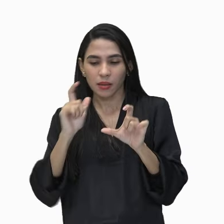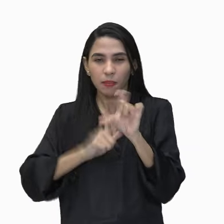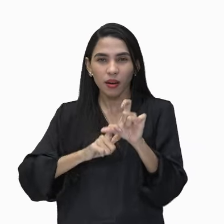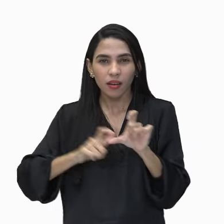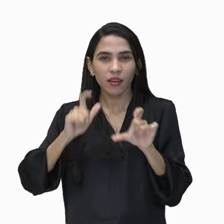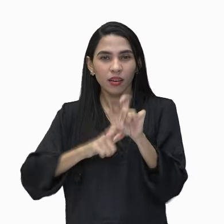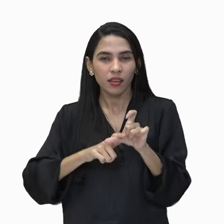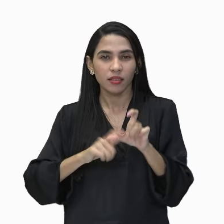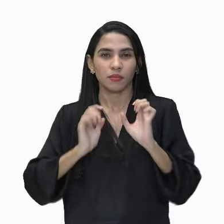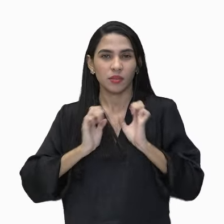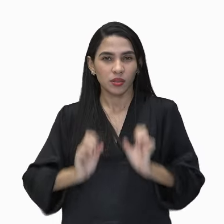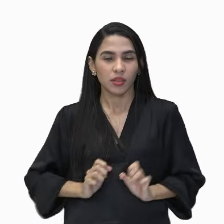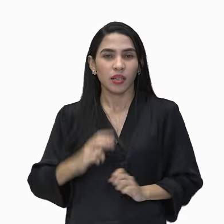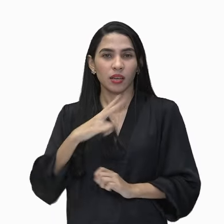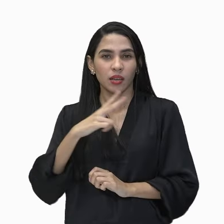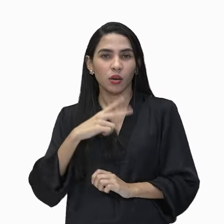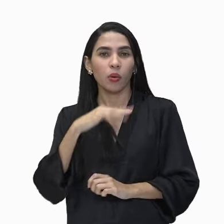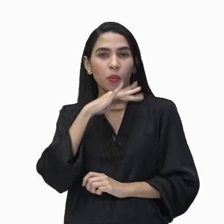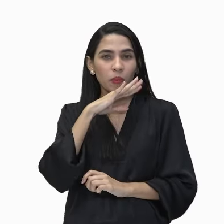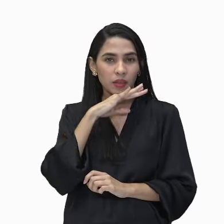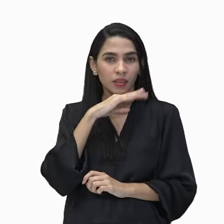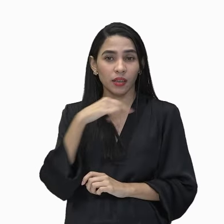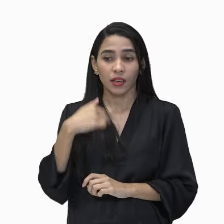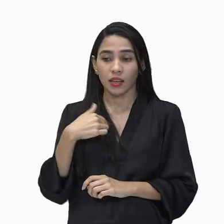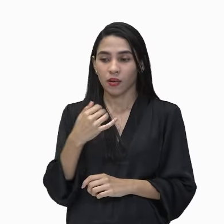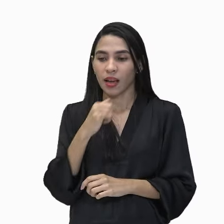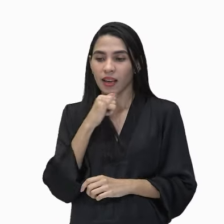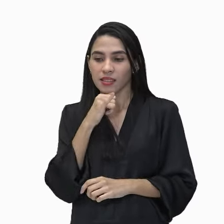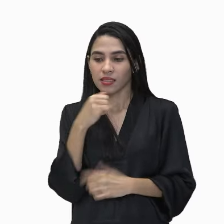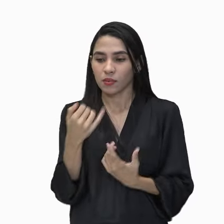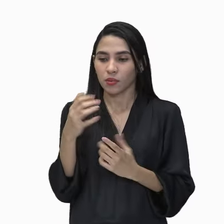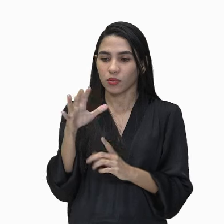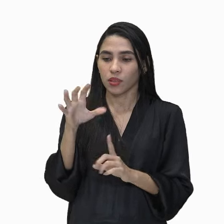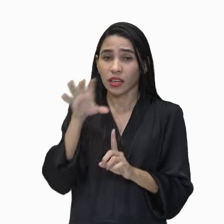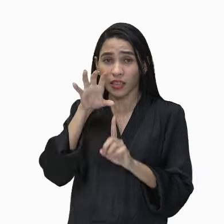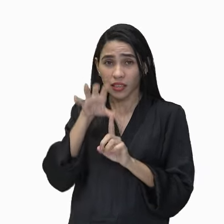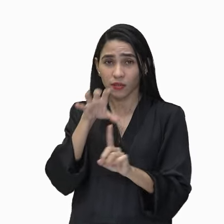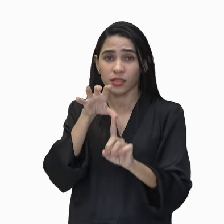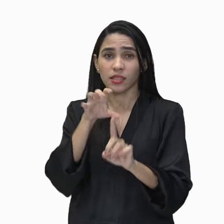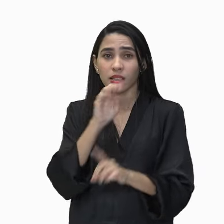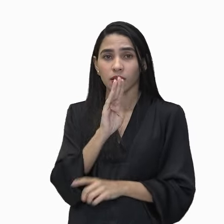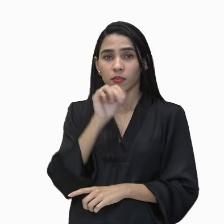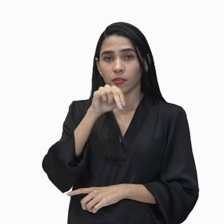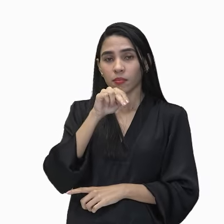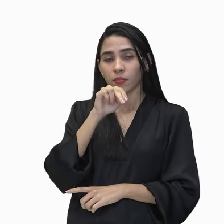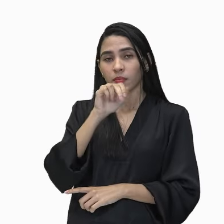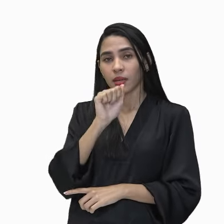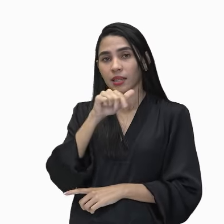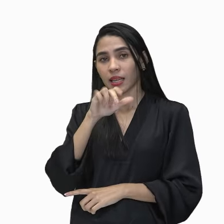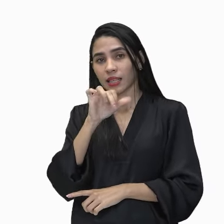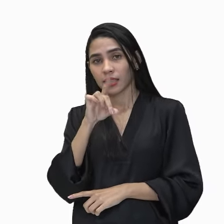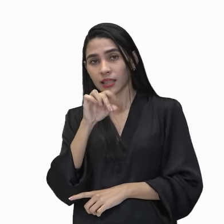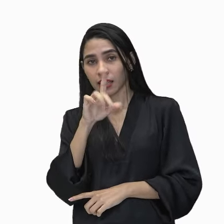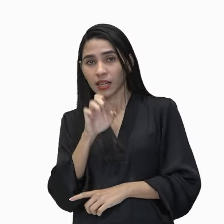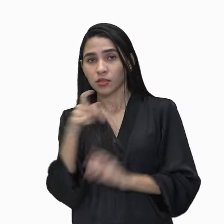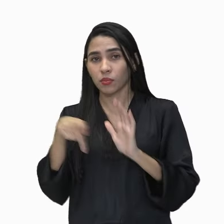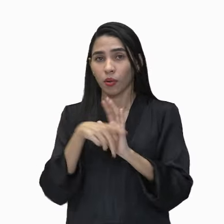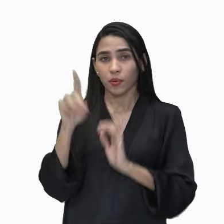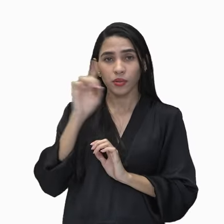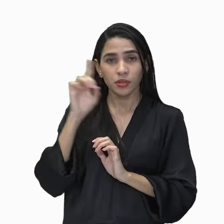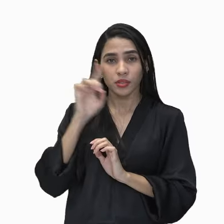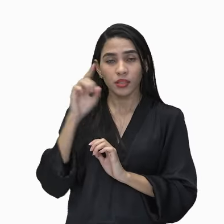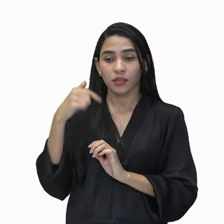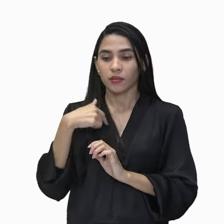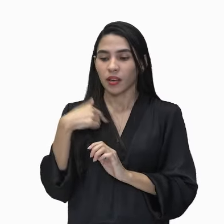atitudes impessoais, o quanto eu fui absorvido pela banalidade do nosso cotidiano, o quanto